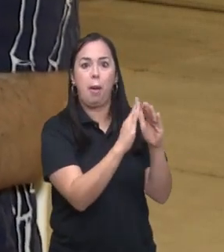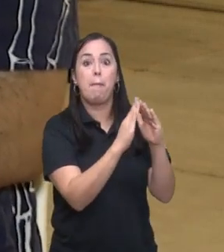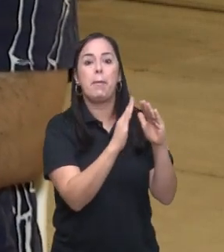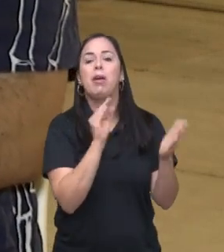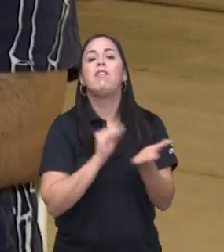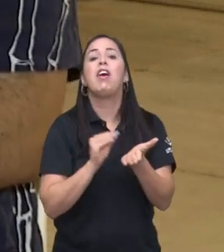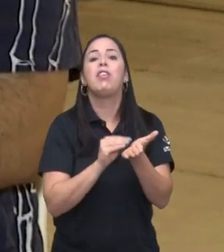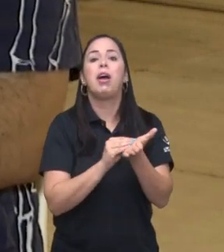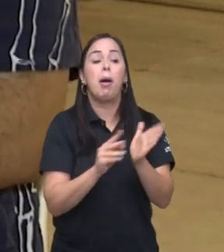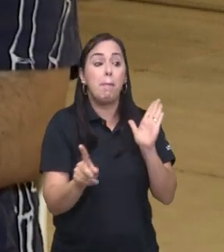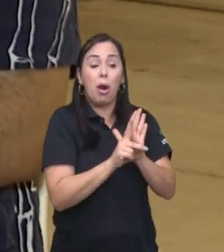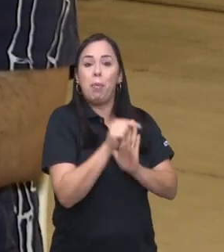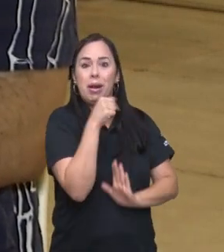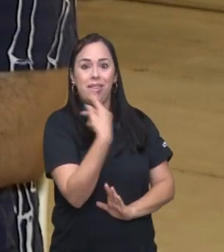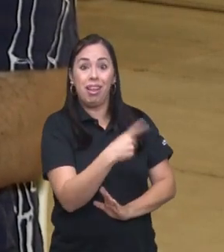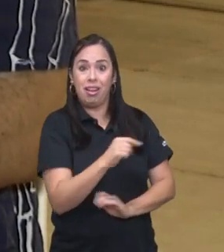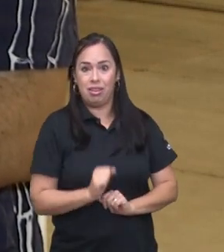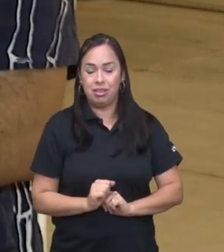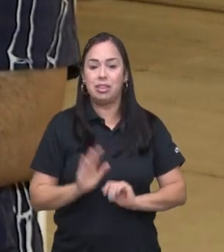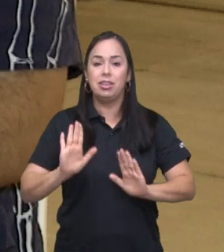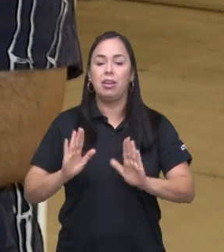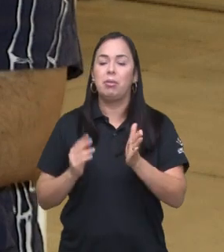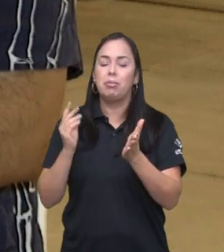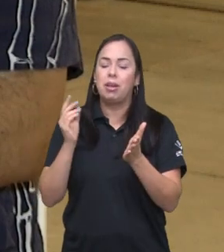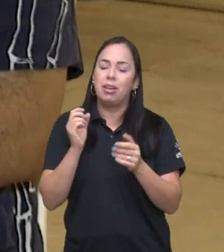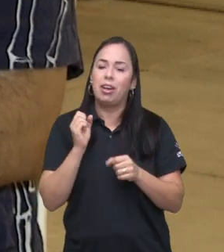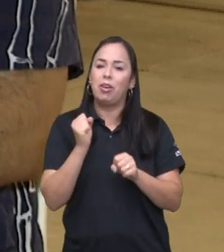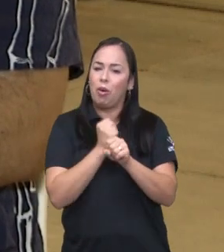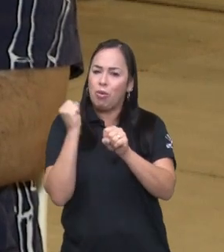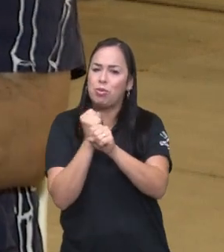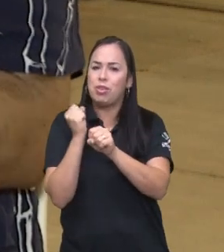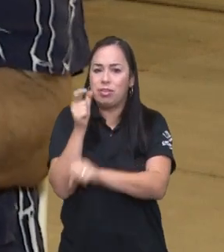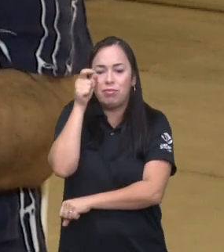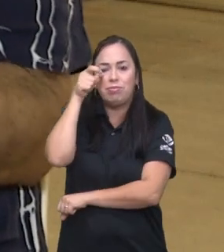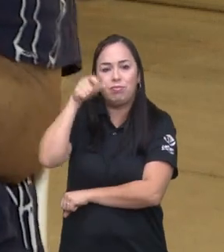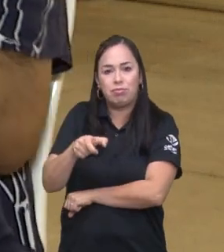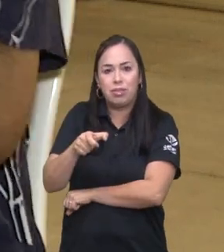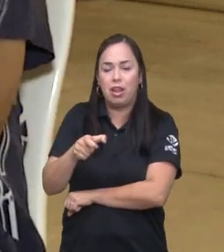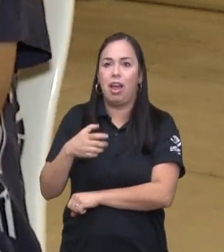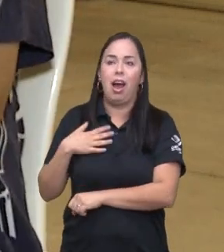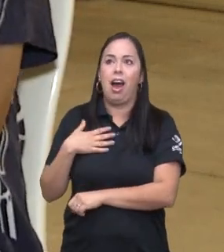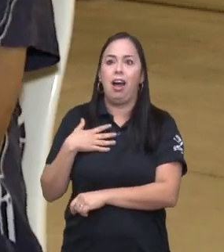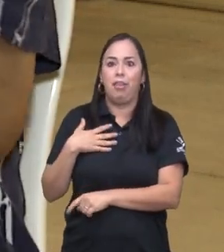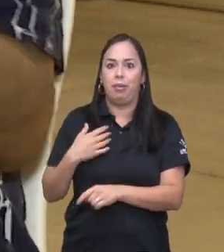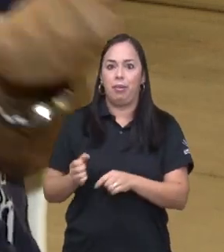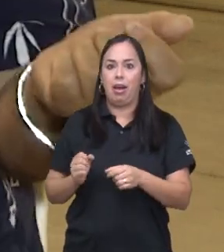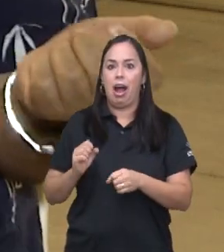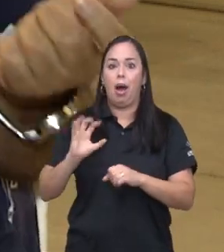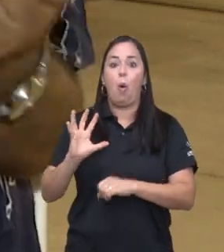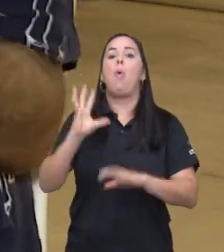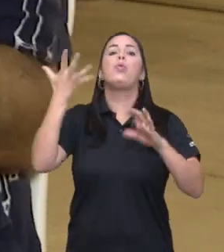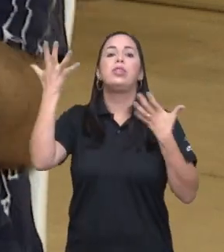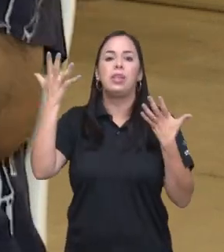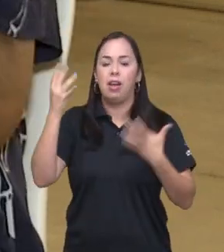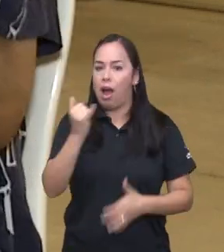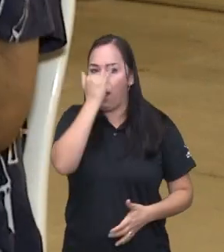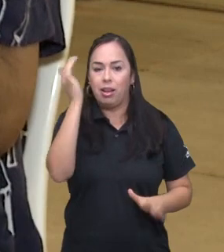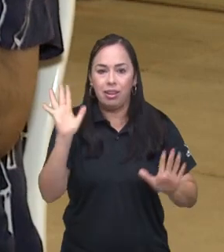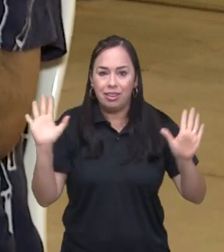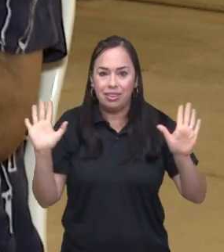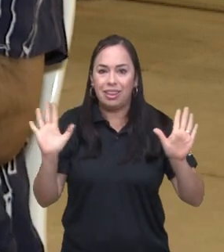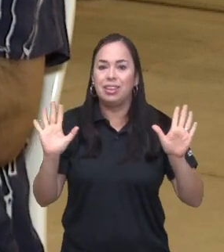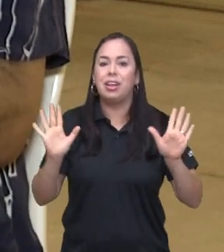faziam a sua própria casa. Eu acho que isso aí foi uma construção interessante. Não foi uma coisa que nasceu da noite para o dia, por vontade política, mas